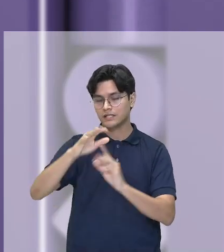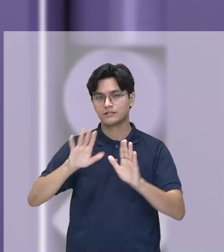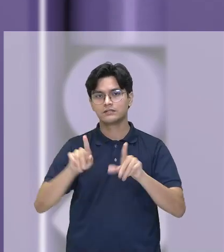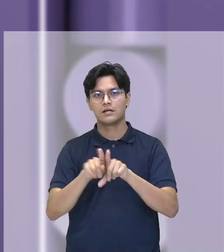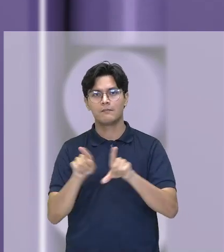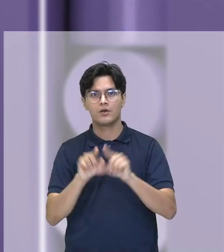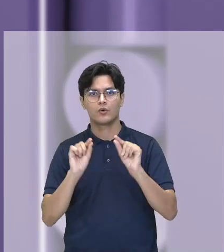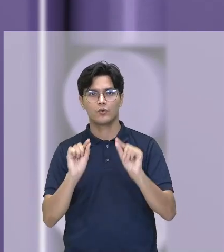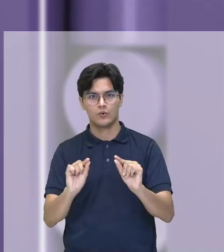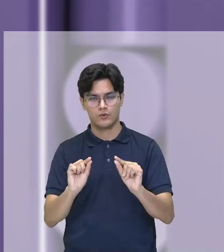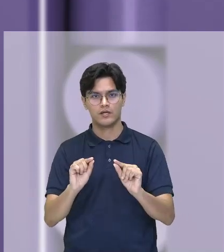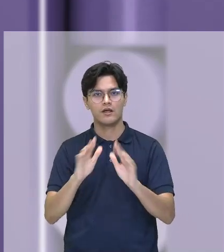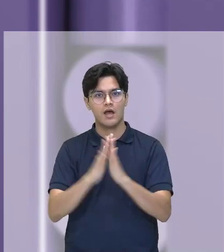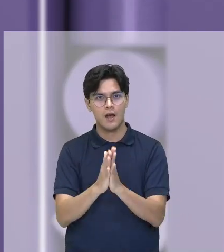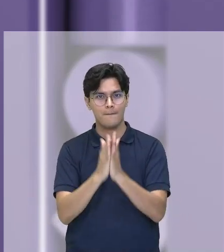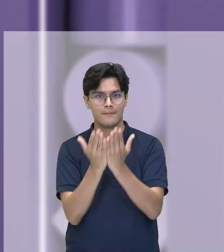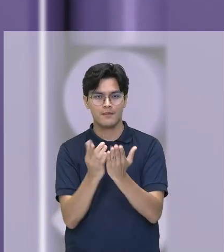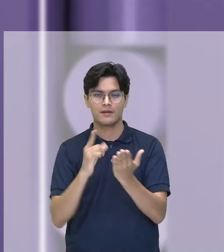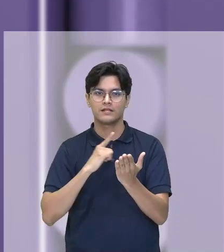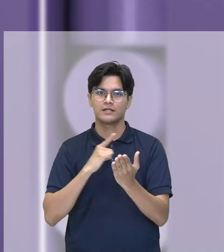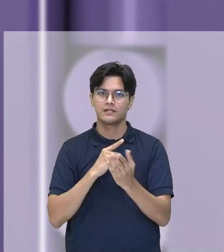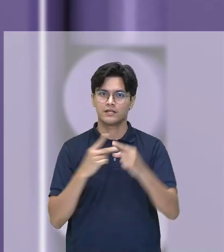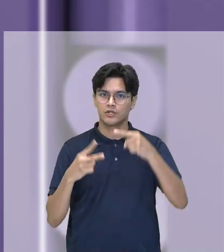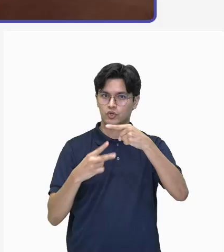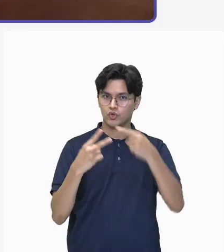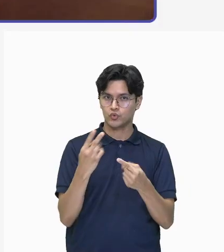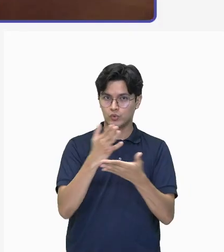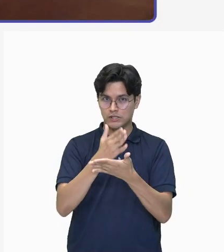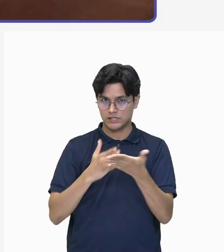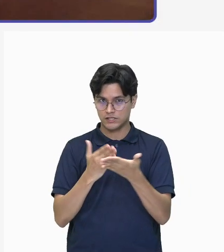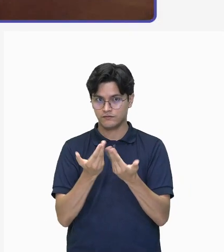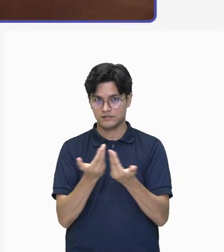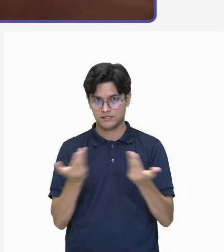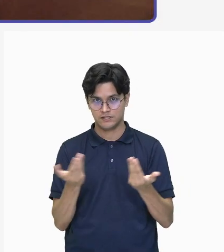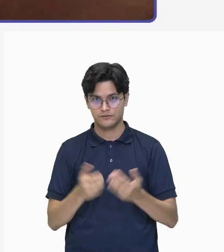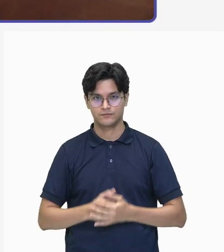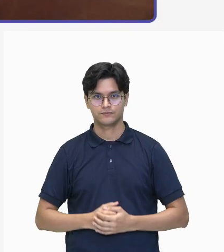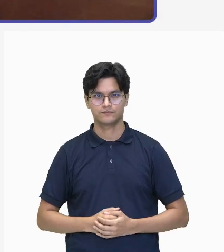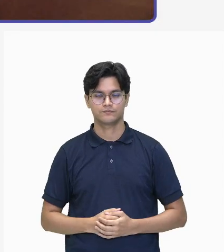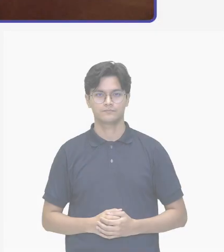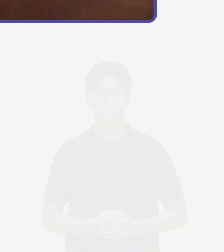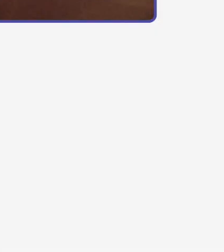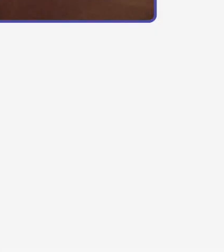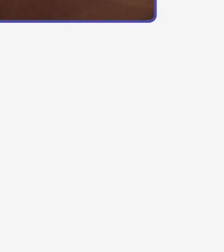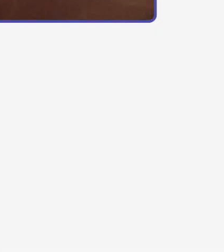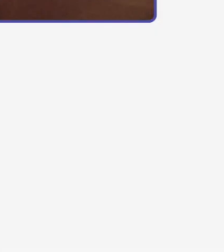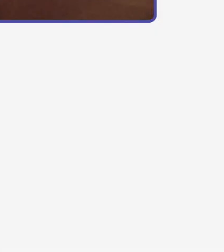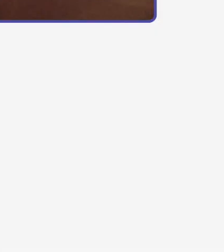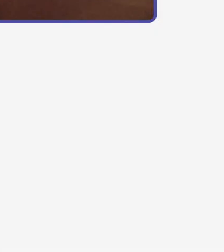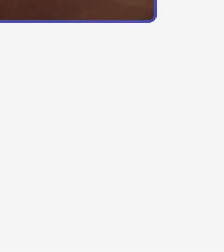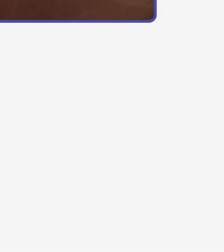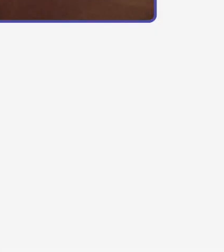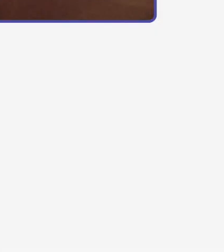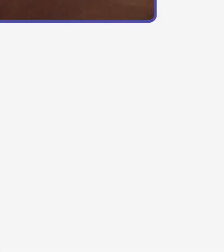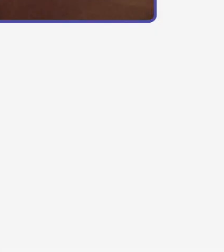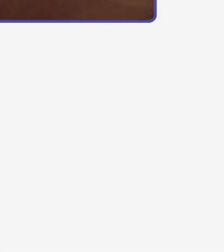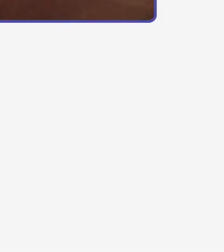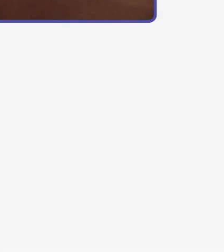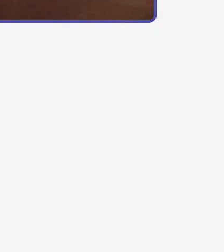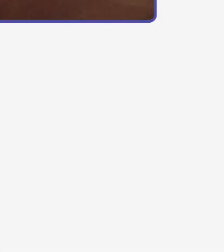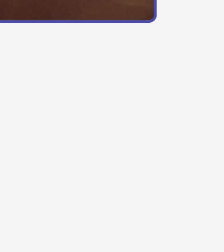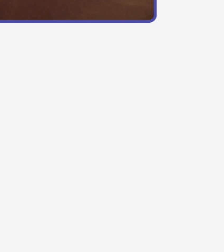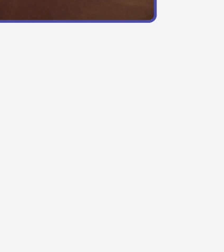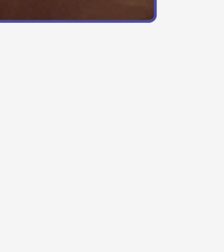dizer que a Bíblia é dividida de 2 maneiras. Vamos lá? Nós temos o Antigo Testamento, que